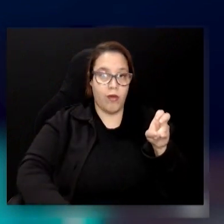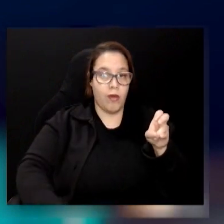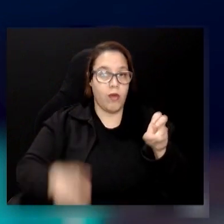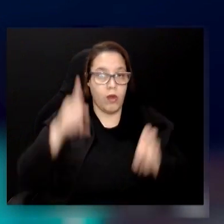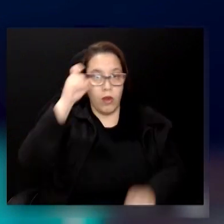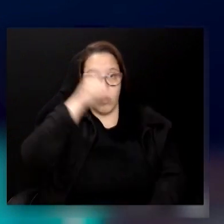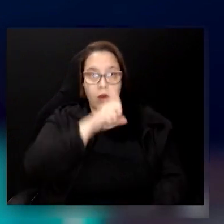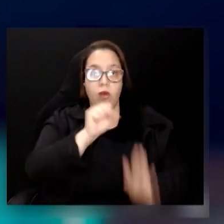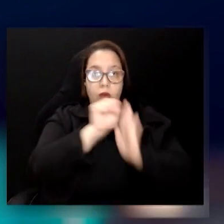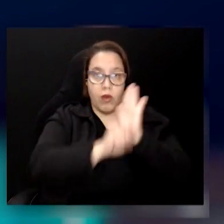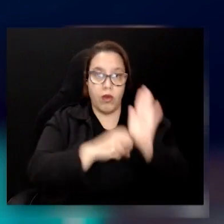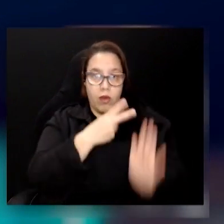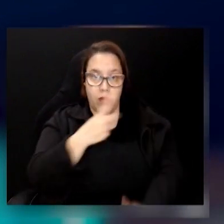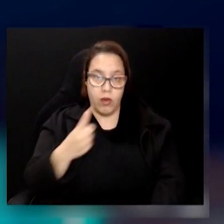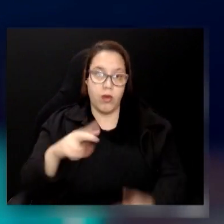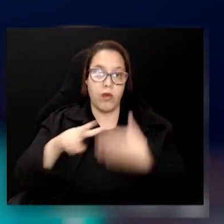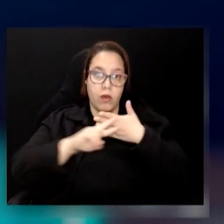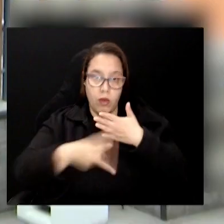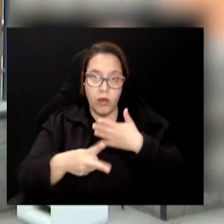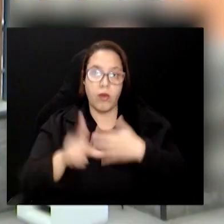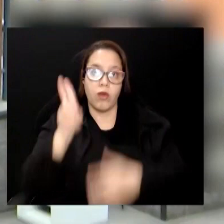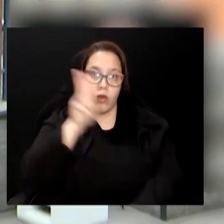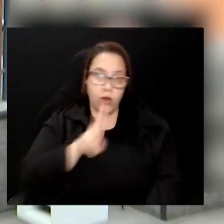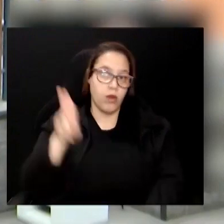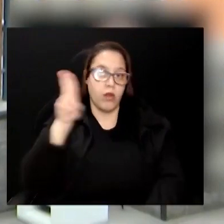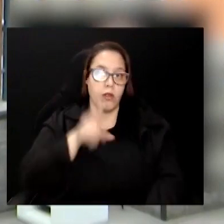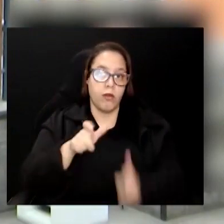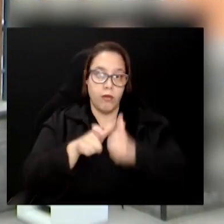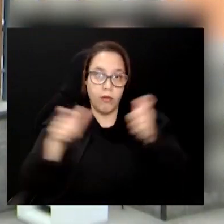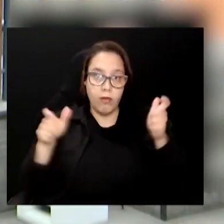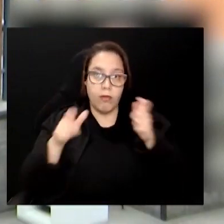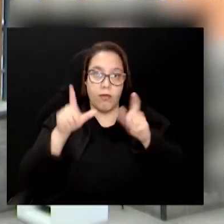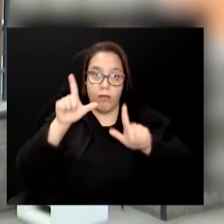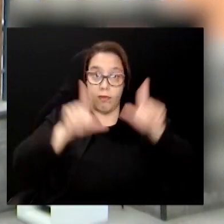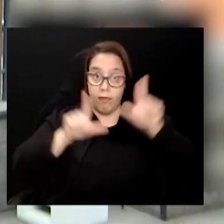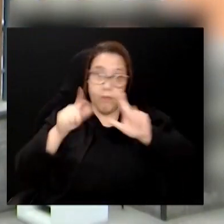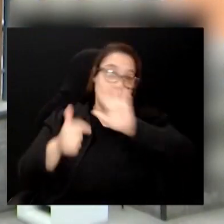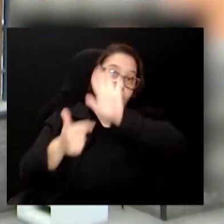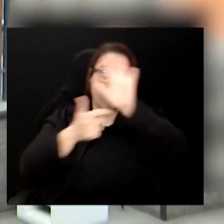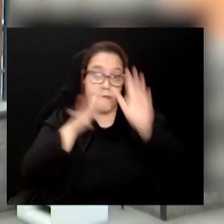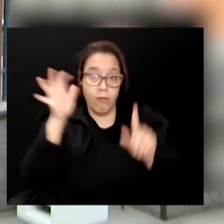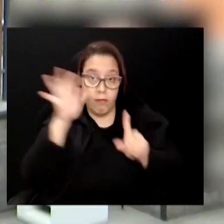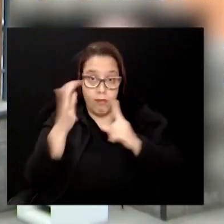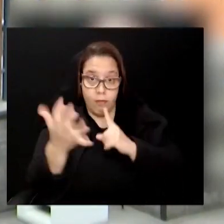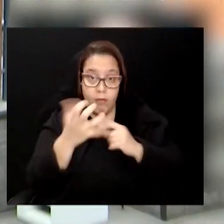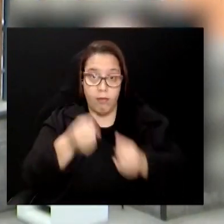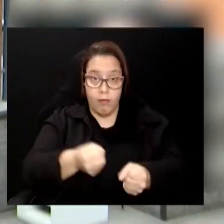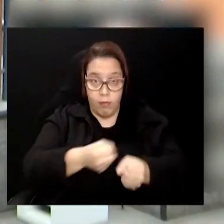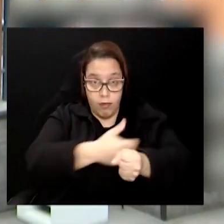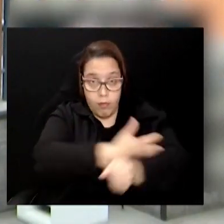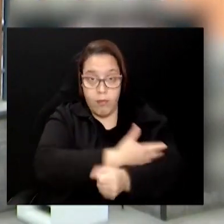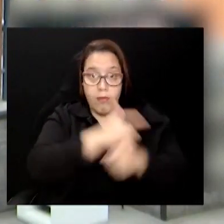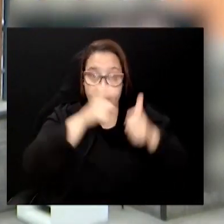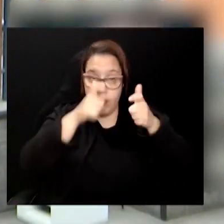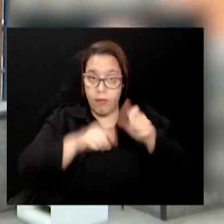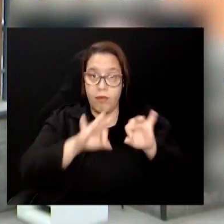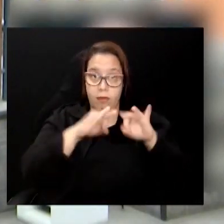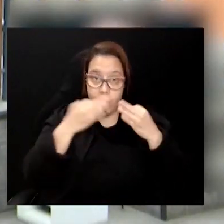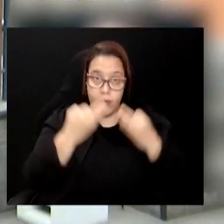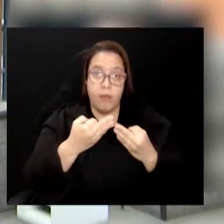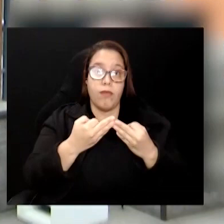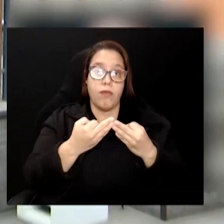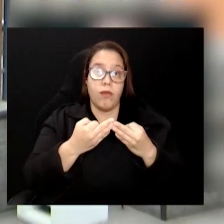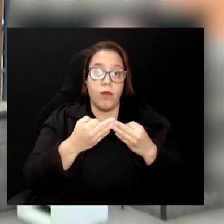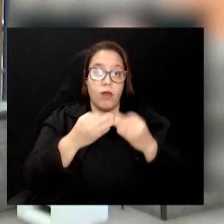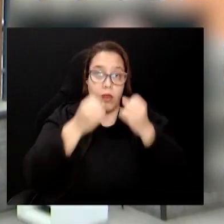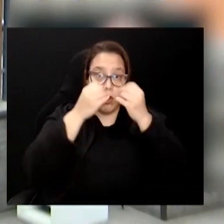o impacto do uso excessivo de telas, a influência das emoções no ambiente familiar, a